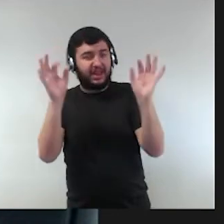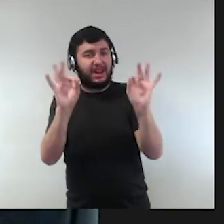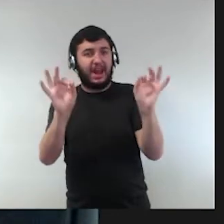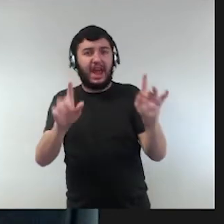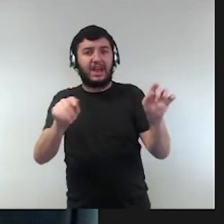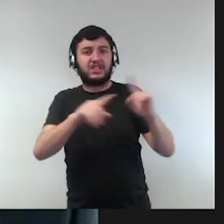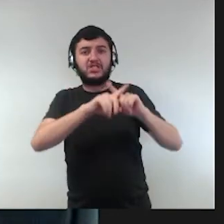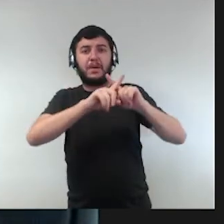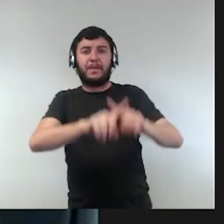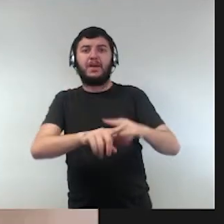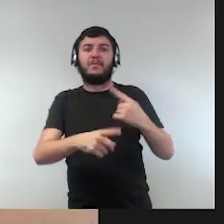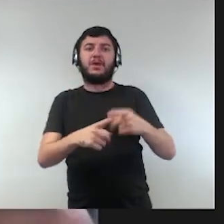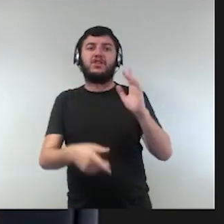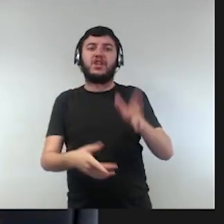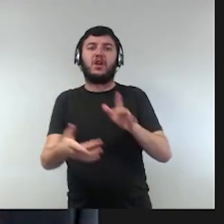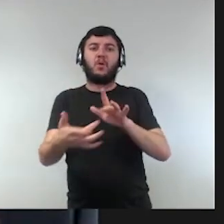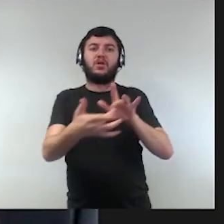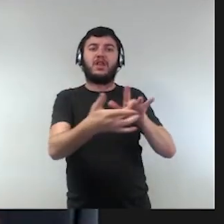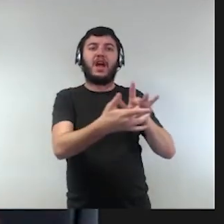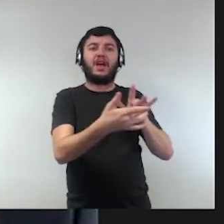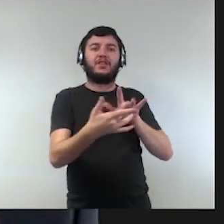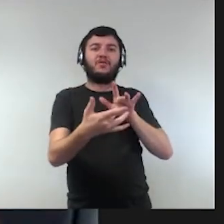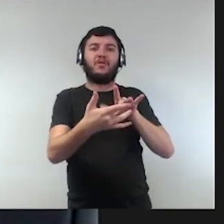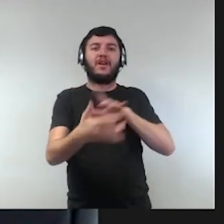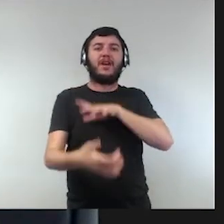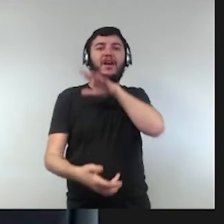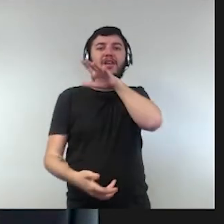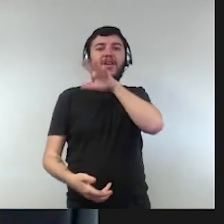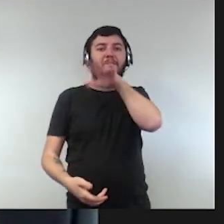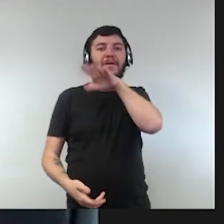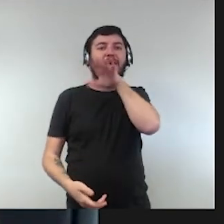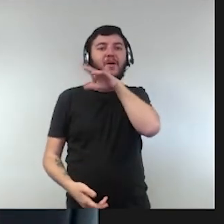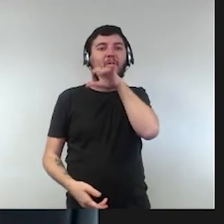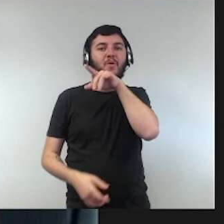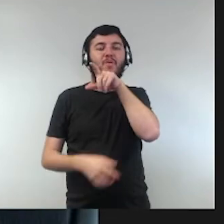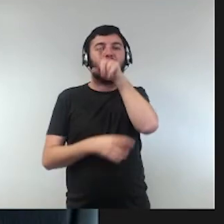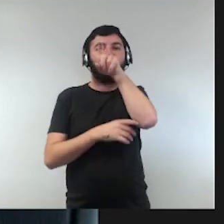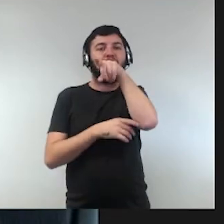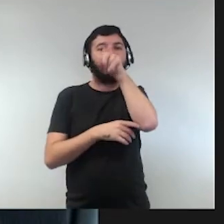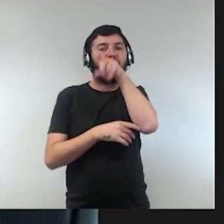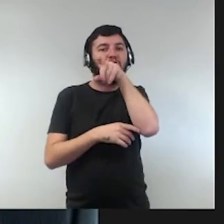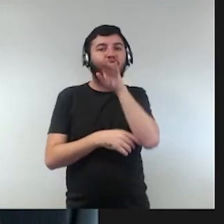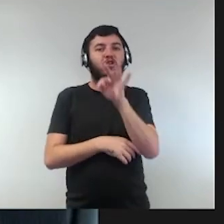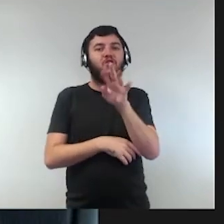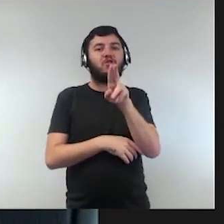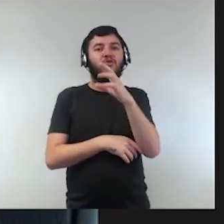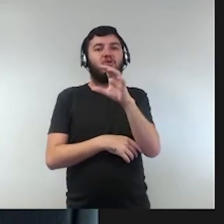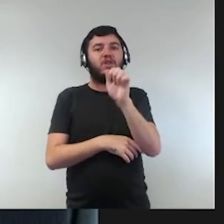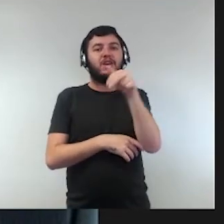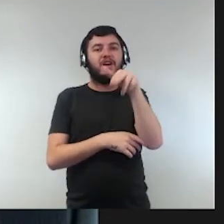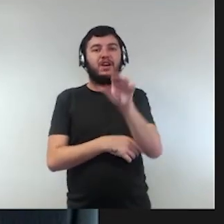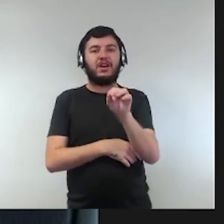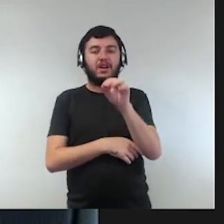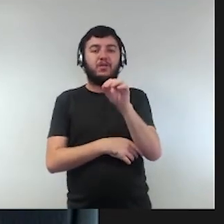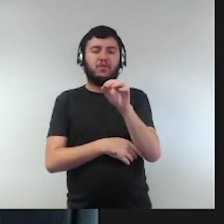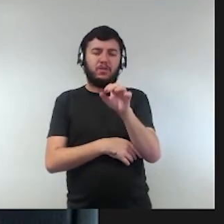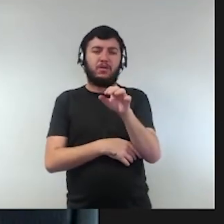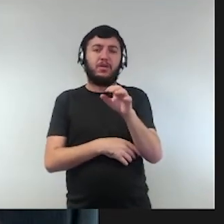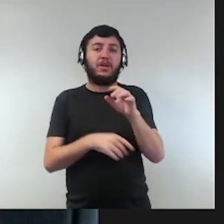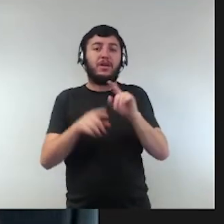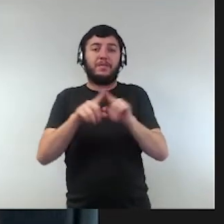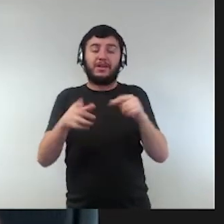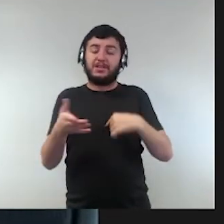com o tucano, que ele só poderia ver nos livros, mas teve a experiência de ter essa vivência com o